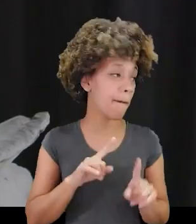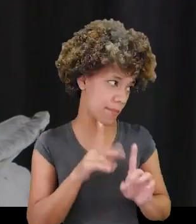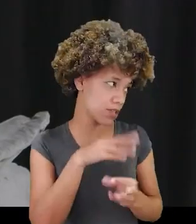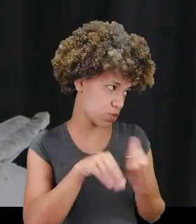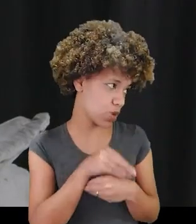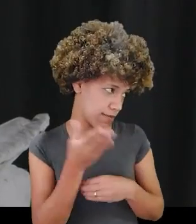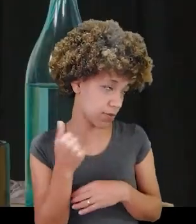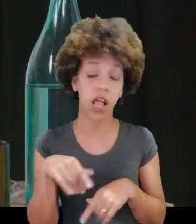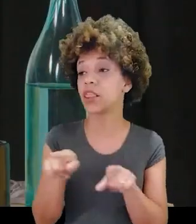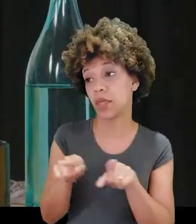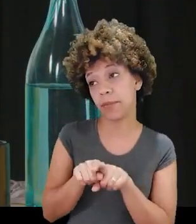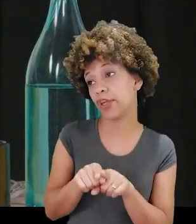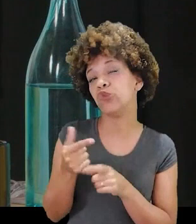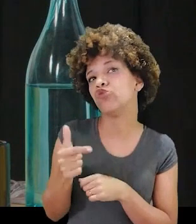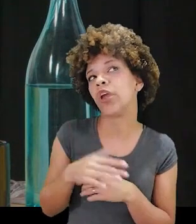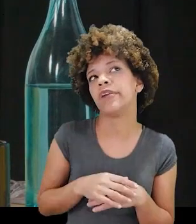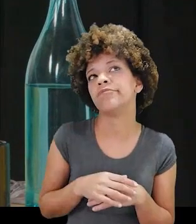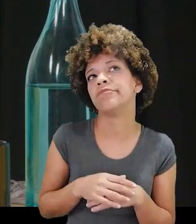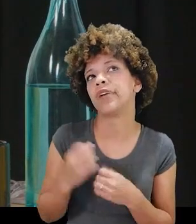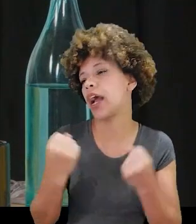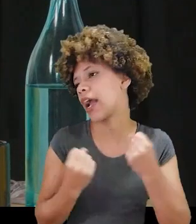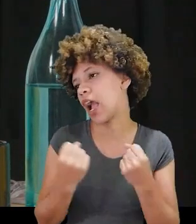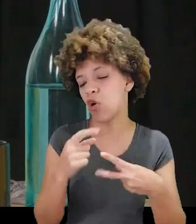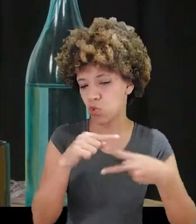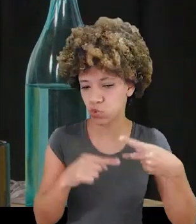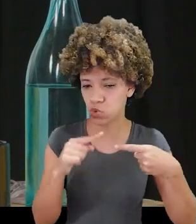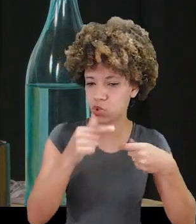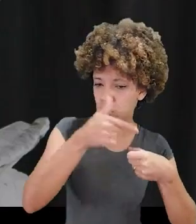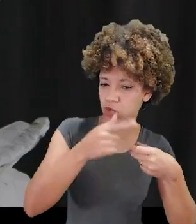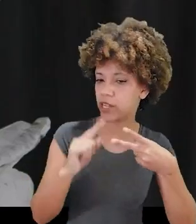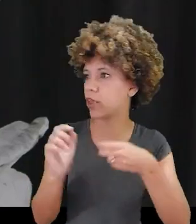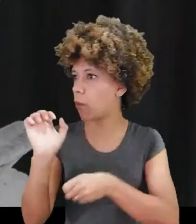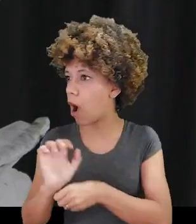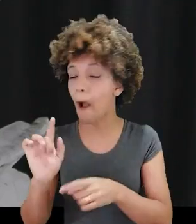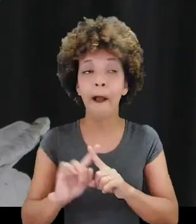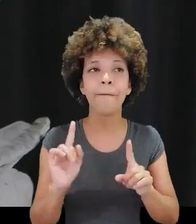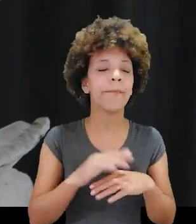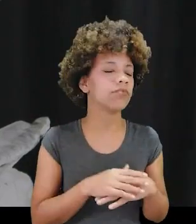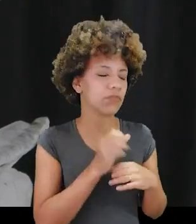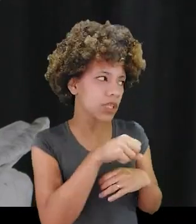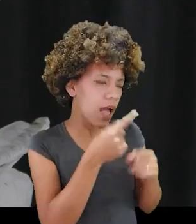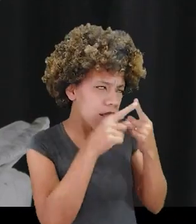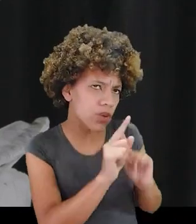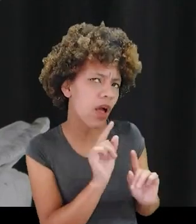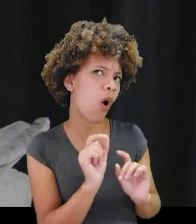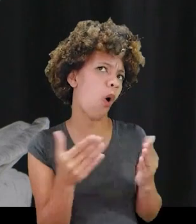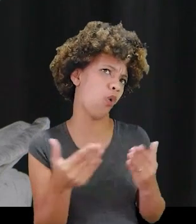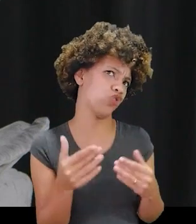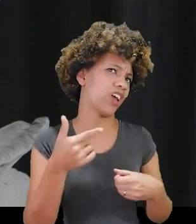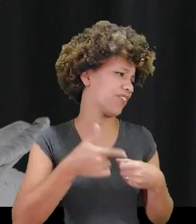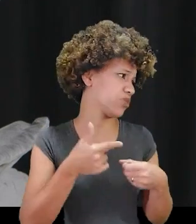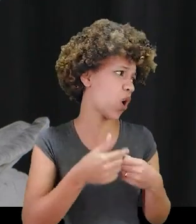entende telefone chorava mais que isso e na época também tinha nem carro não era nem carro flex não sei sei mas a minha dúvida é você falou assim empurra